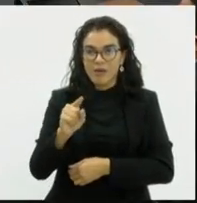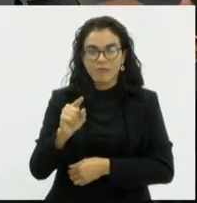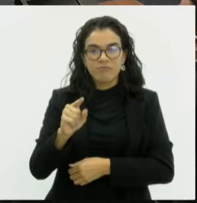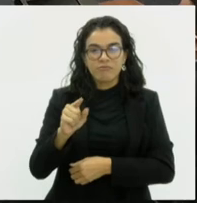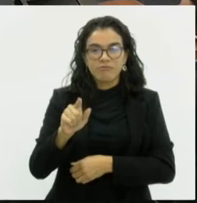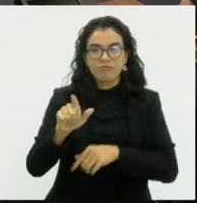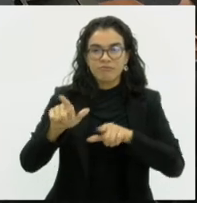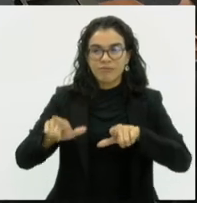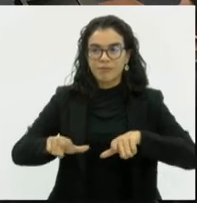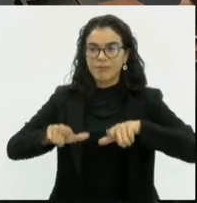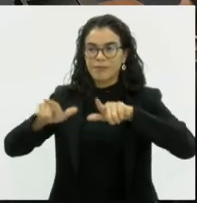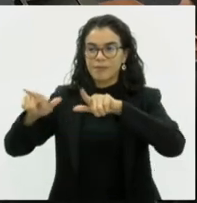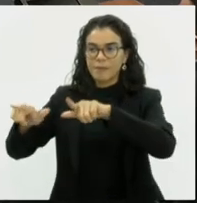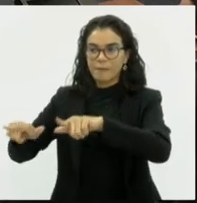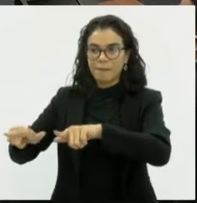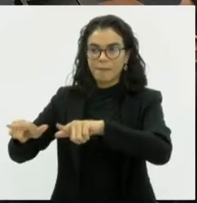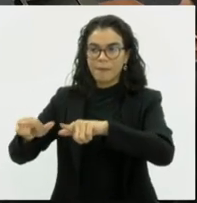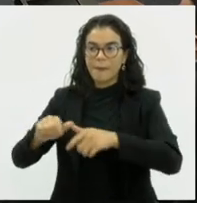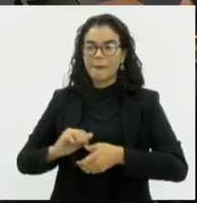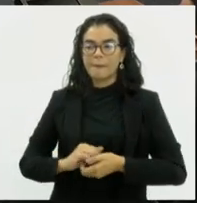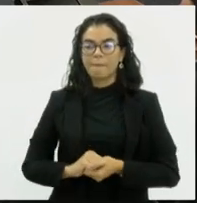honraria.